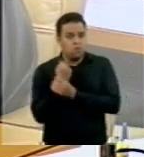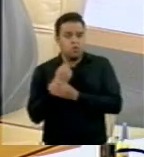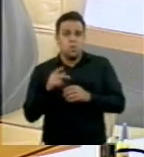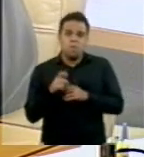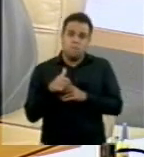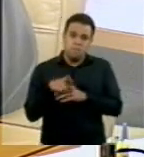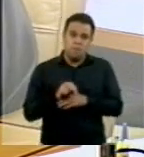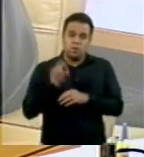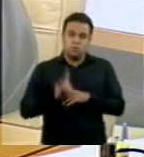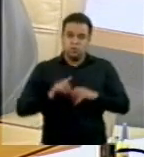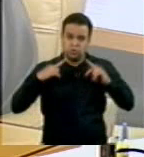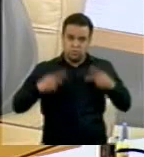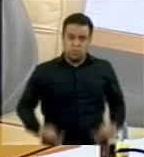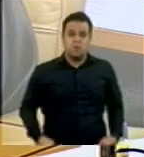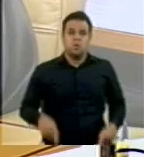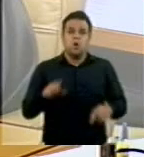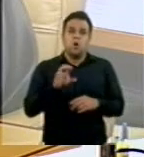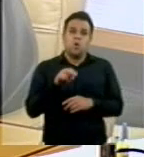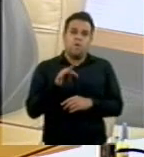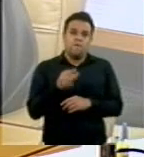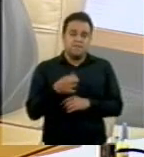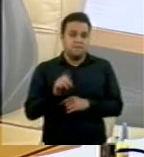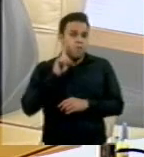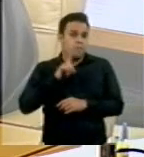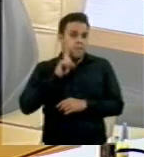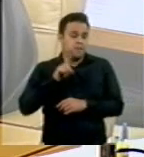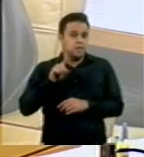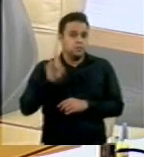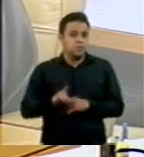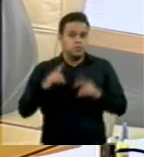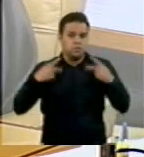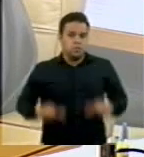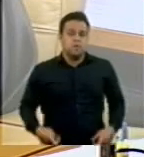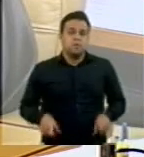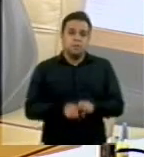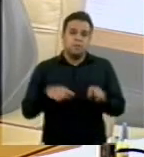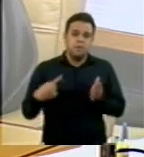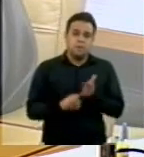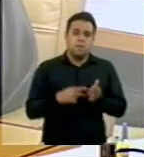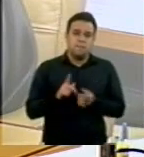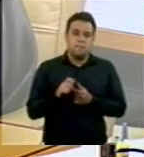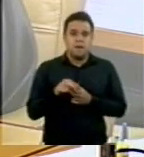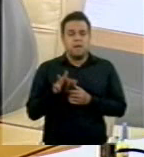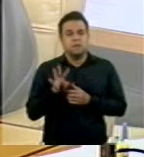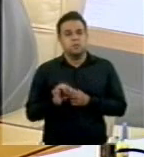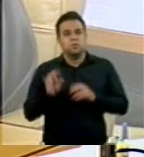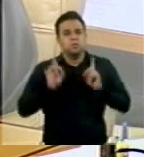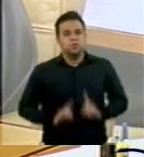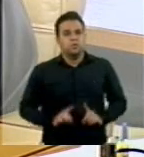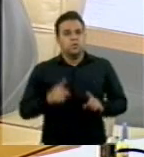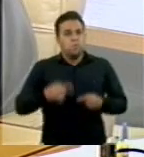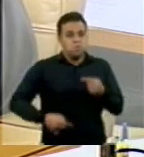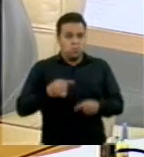direitos humanos, pela Convenção Americana de Direitos Humanos, pelo Pacto de Direitos Civis e Políticos e pela